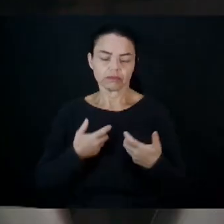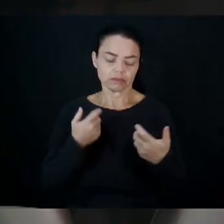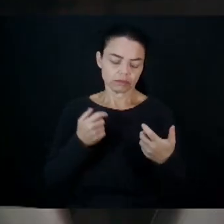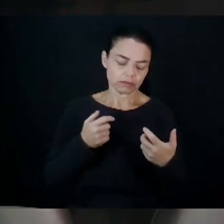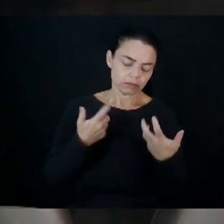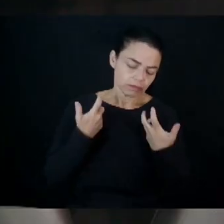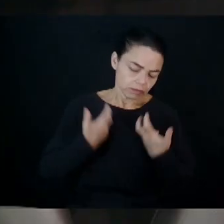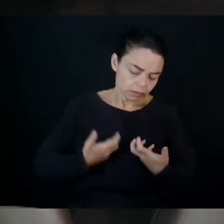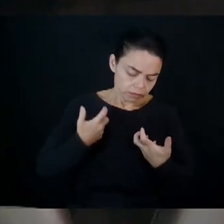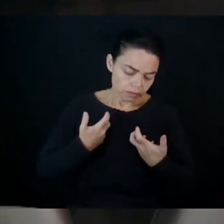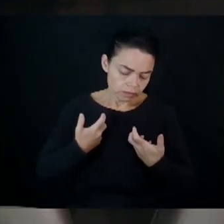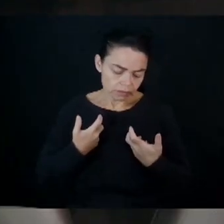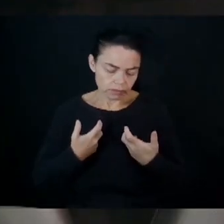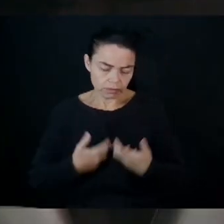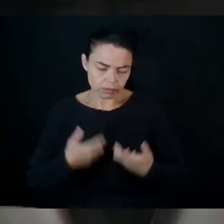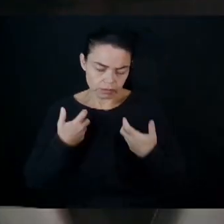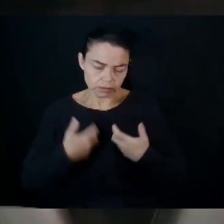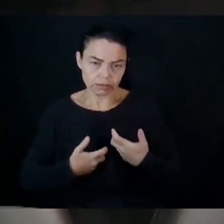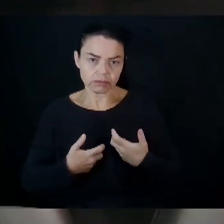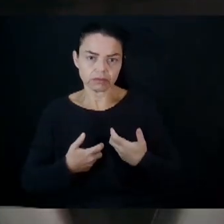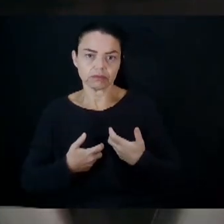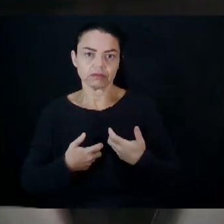alteração hormonal,